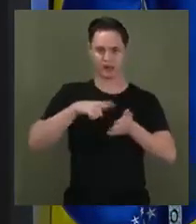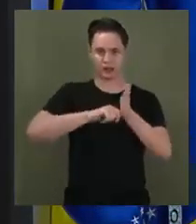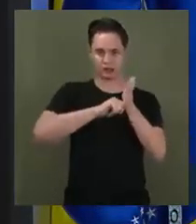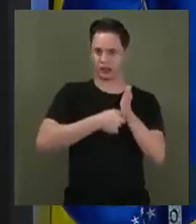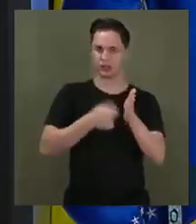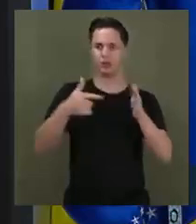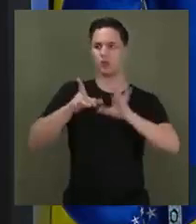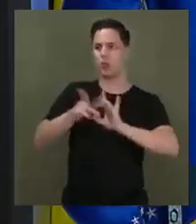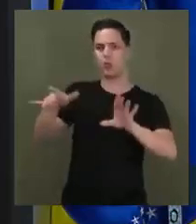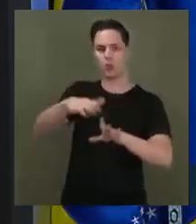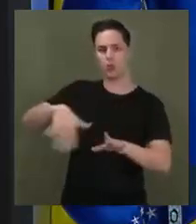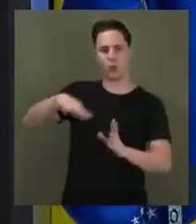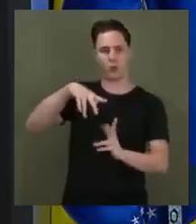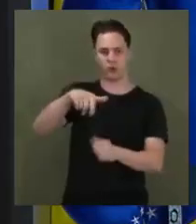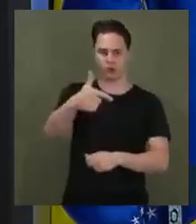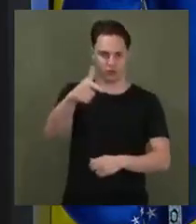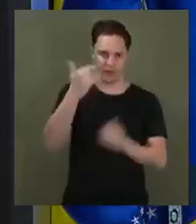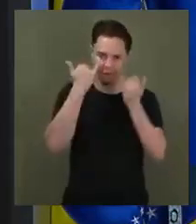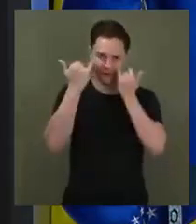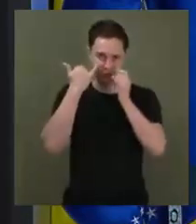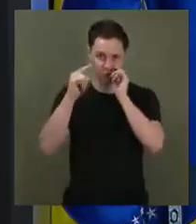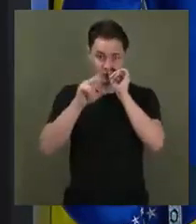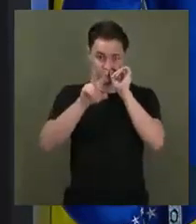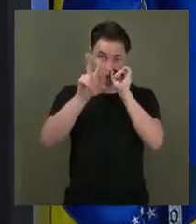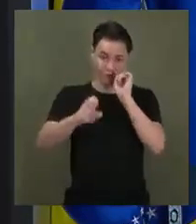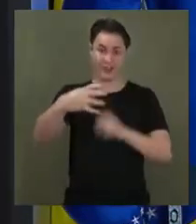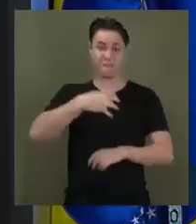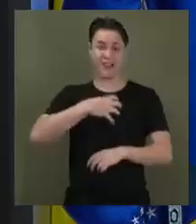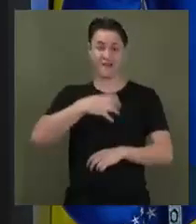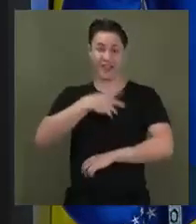disponível mundialmente esses dados dos efeitos colaterais.